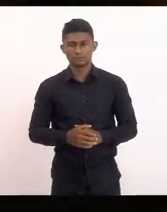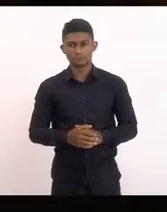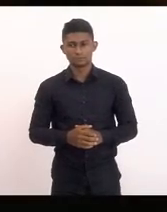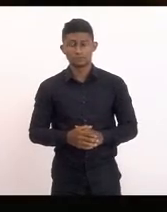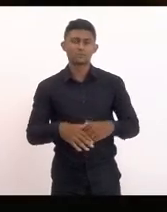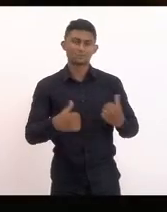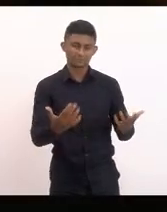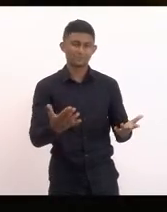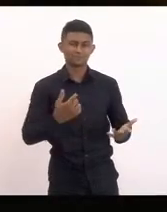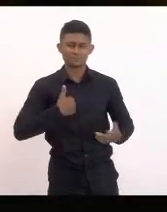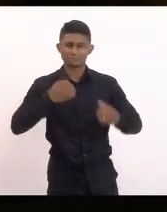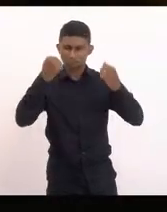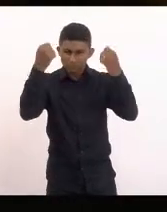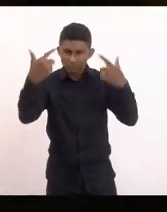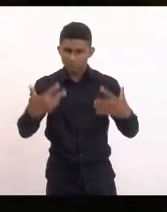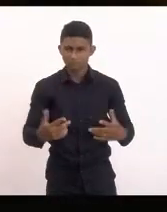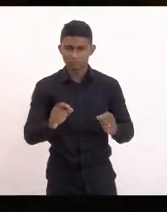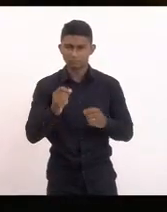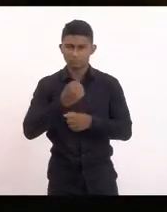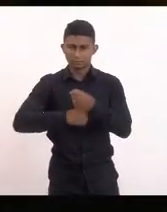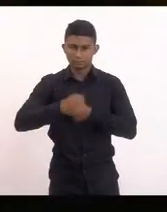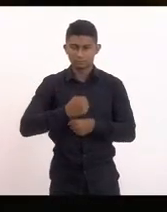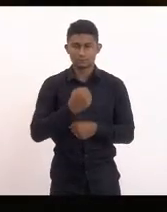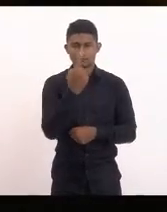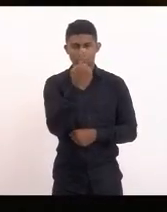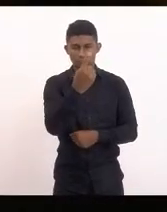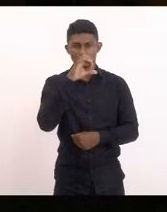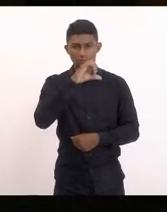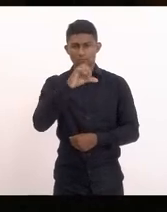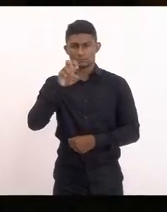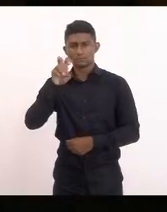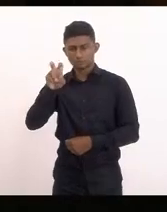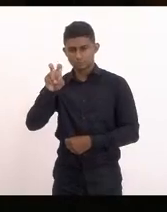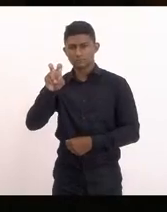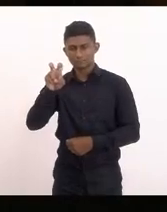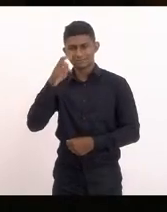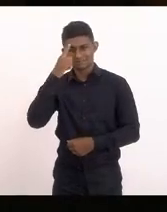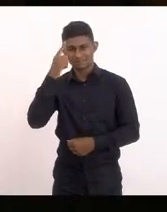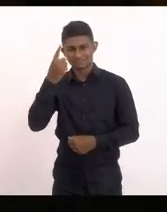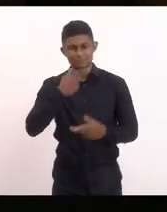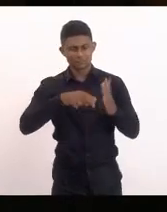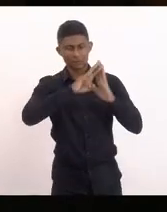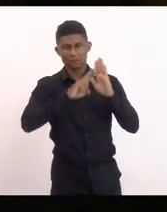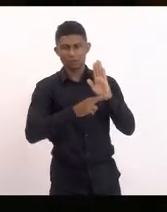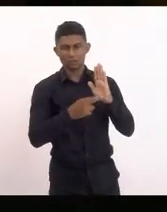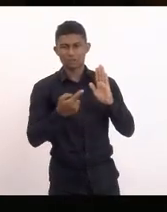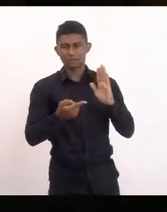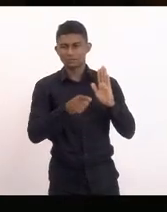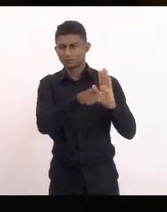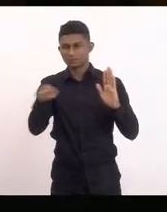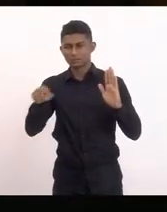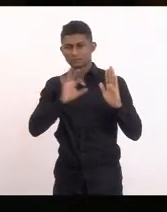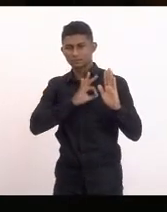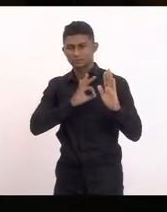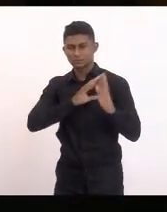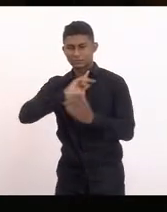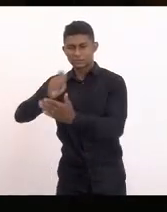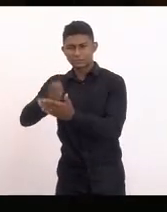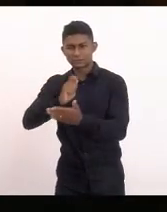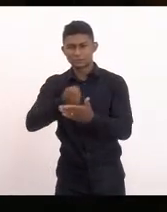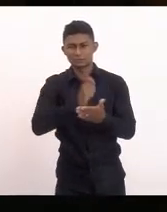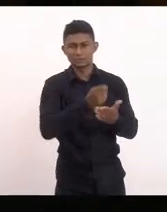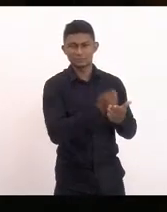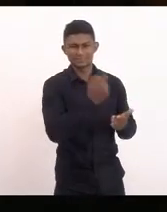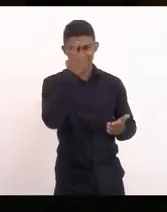Então, como eu vinha dizendo, desde 1995, o regramento da gratificação que estamos discutindo aqui